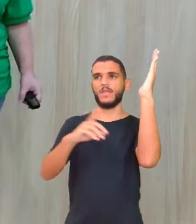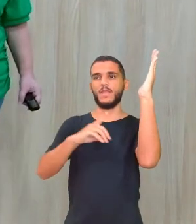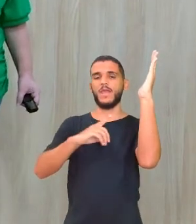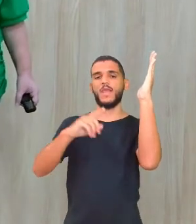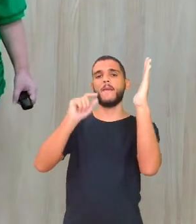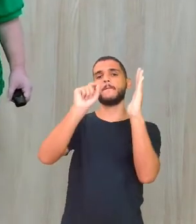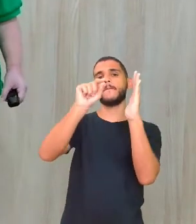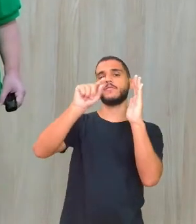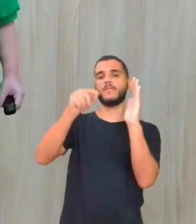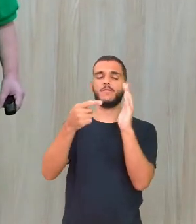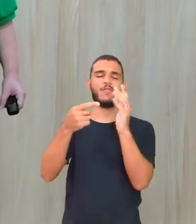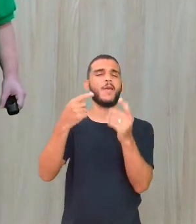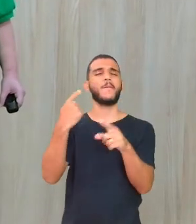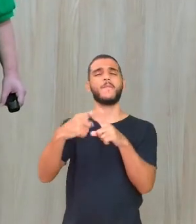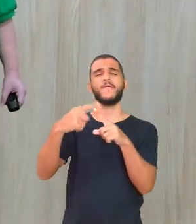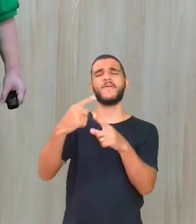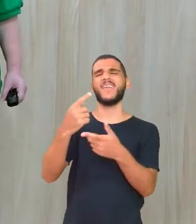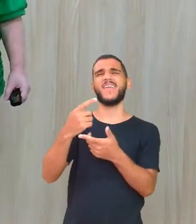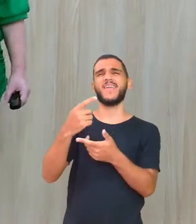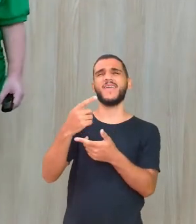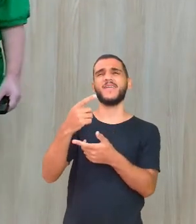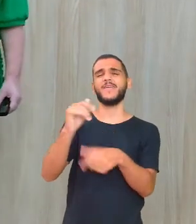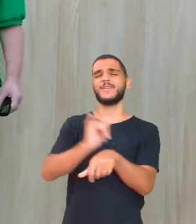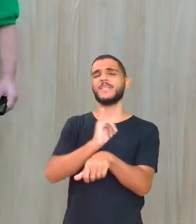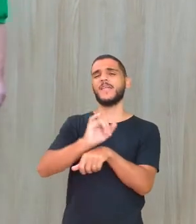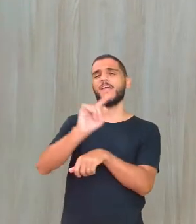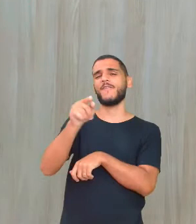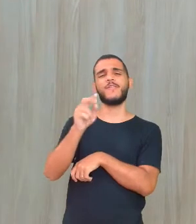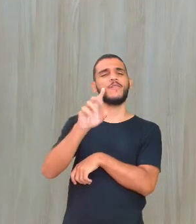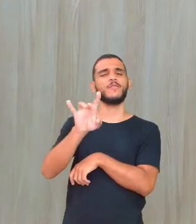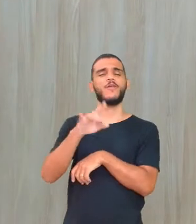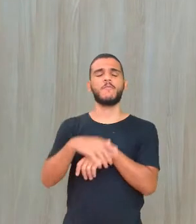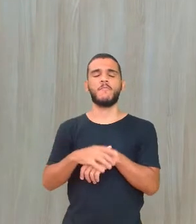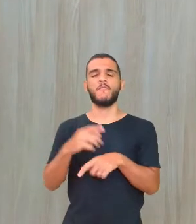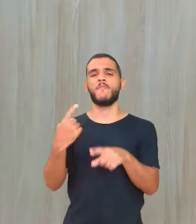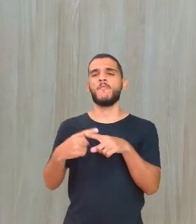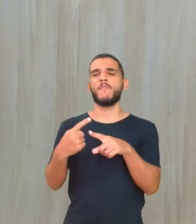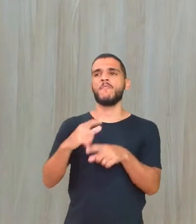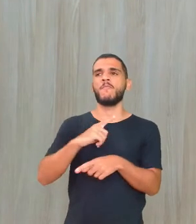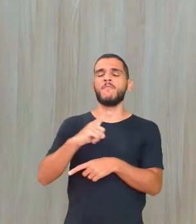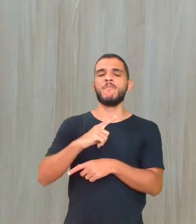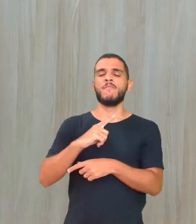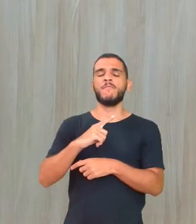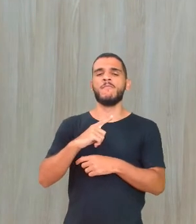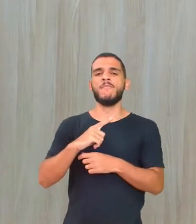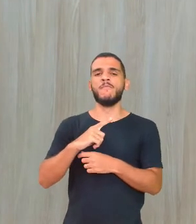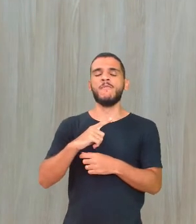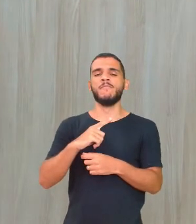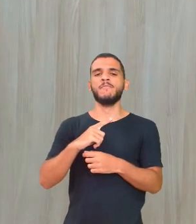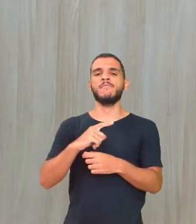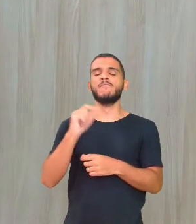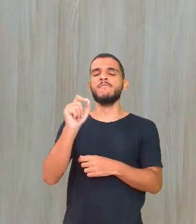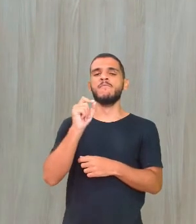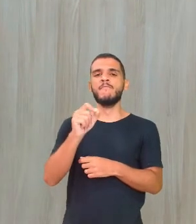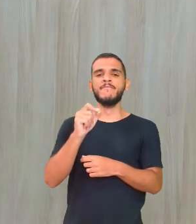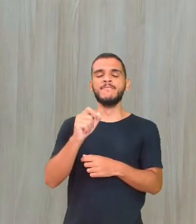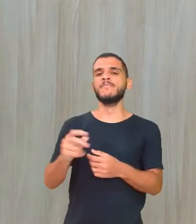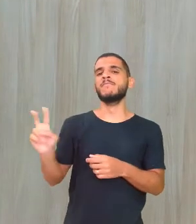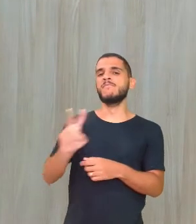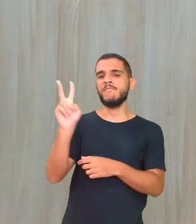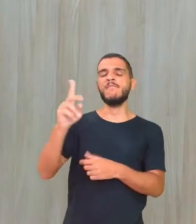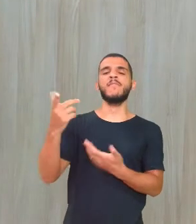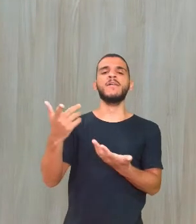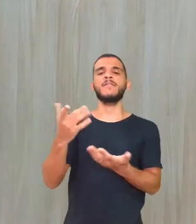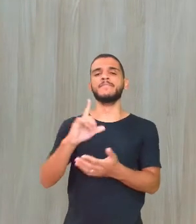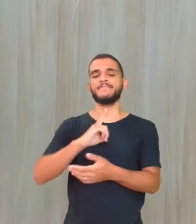Por que ponto e vírgula e não a vírgula, professora? Porque quando eu tiver com um valor aqui decimal, por exemplo,